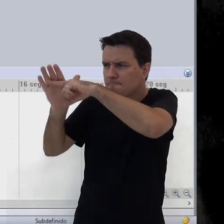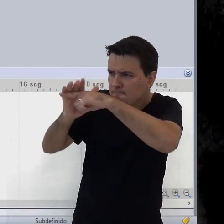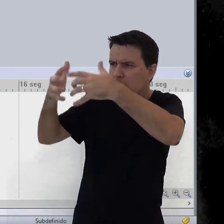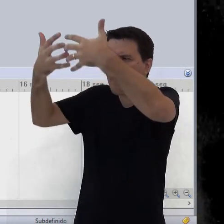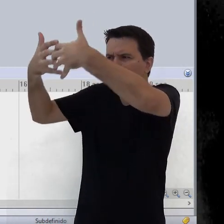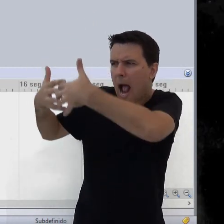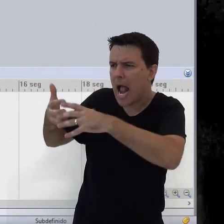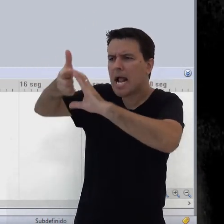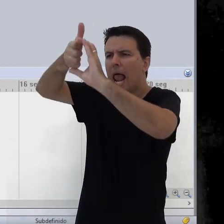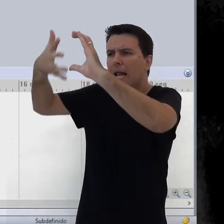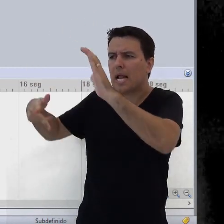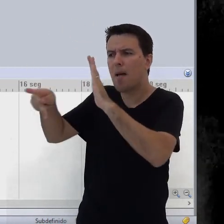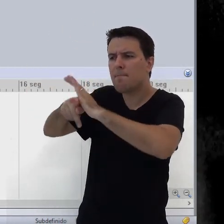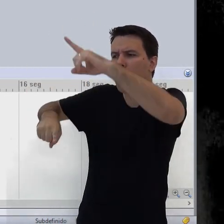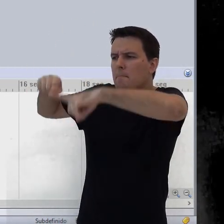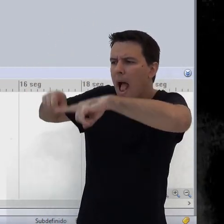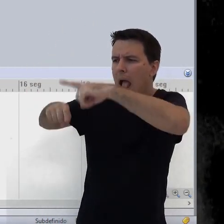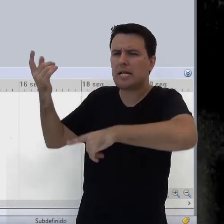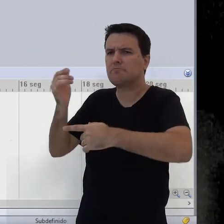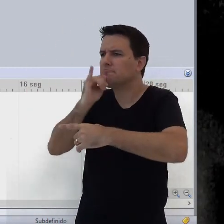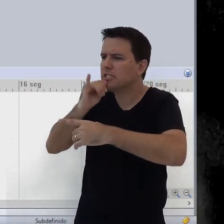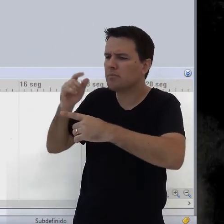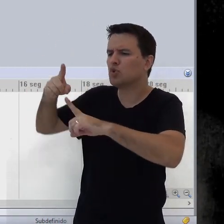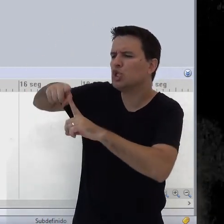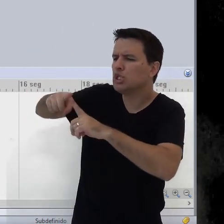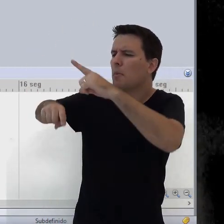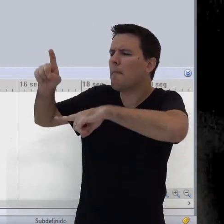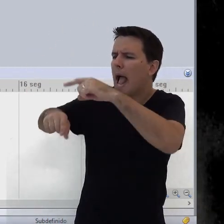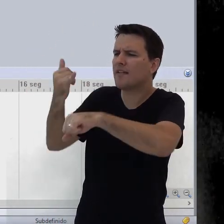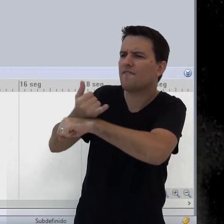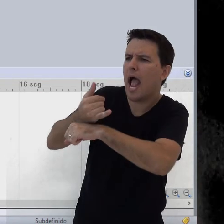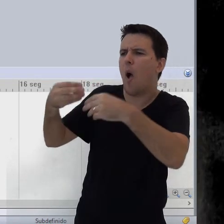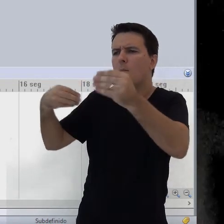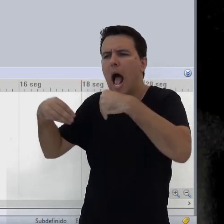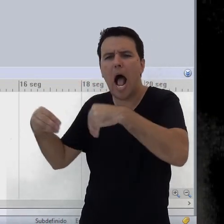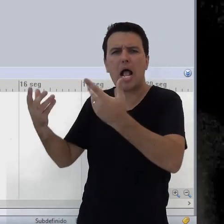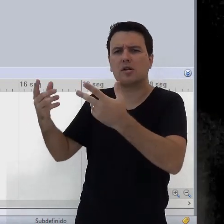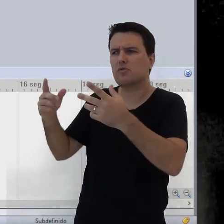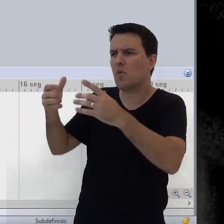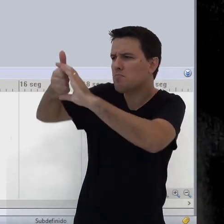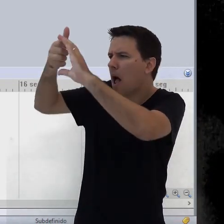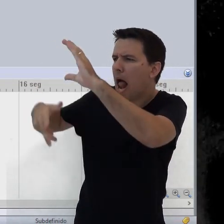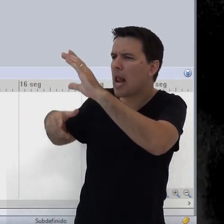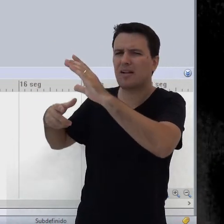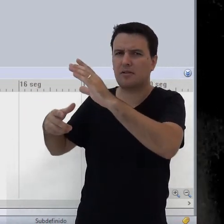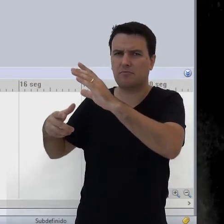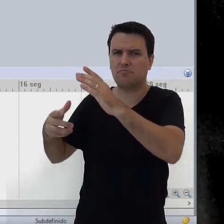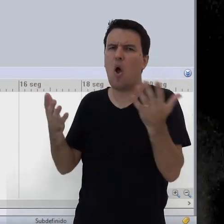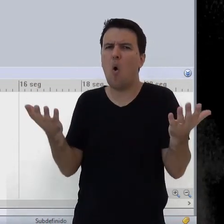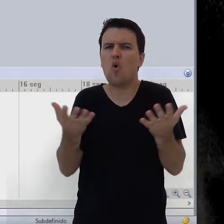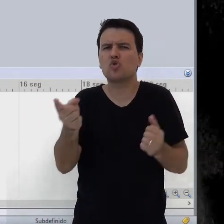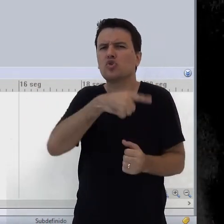envolver propriedades mecânicas das peças. Então você teria que definir material para que as propriedades mecânicas fossem definidas. Vamos